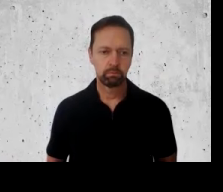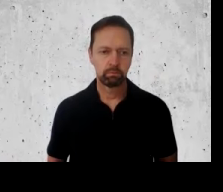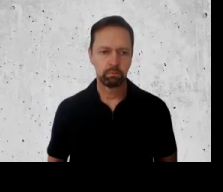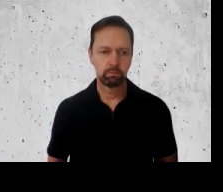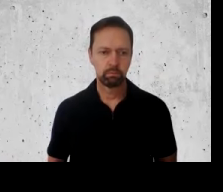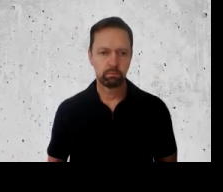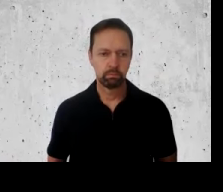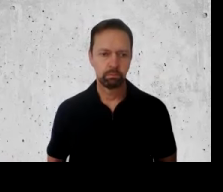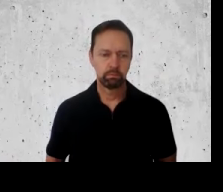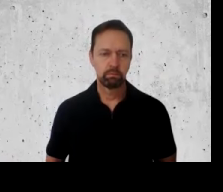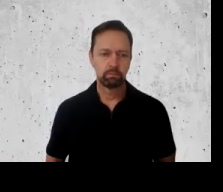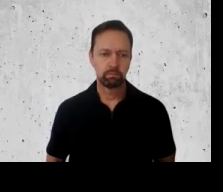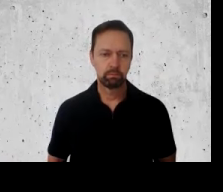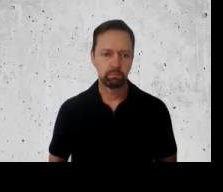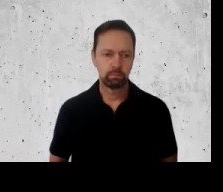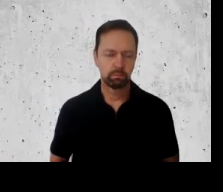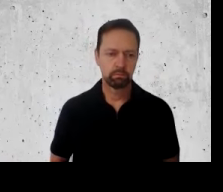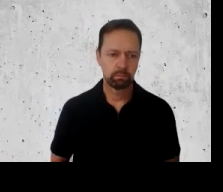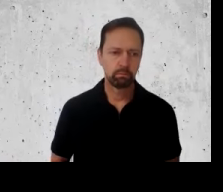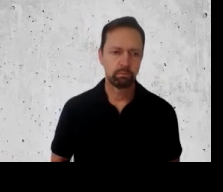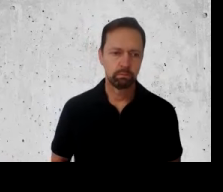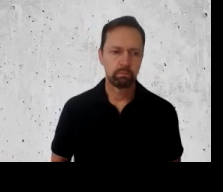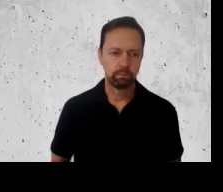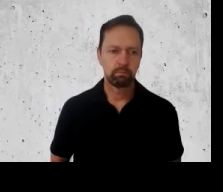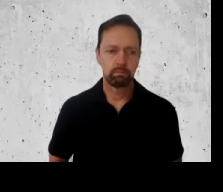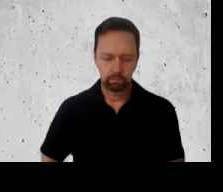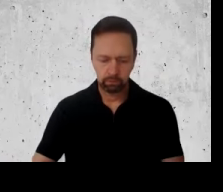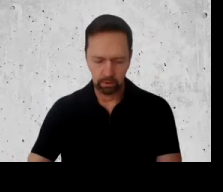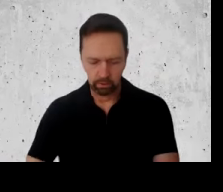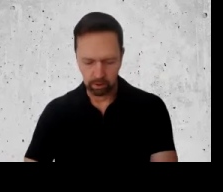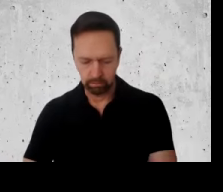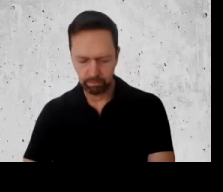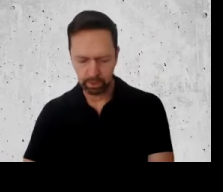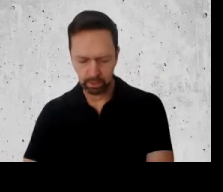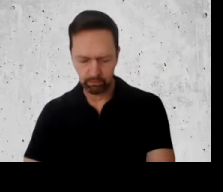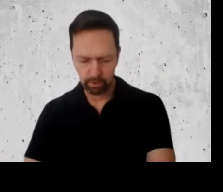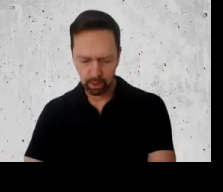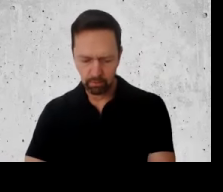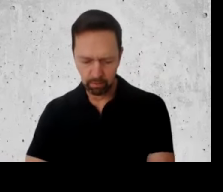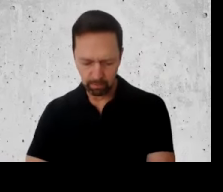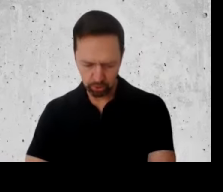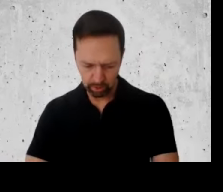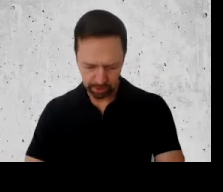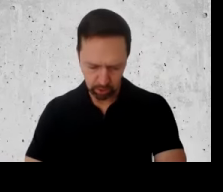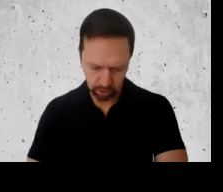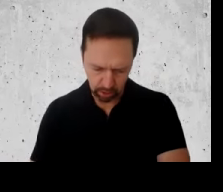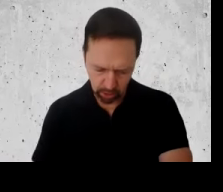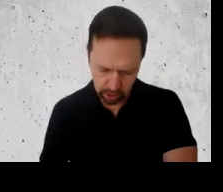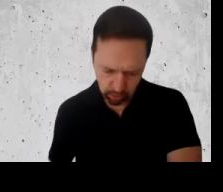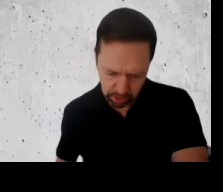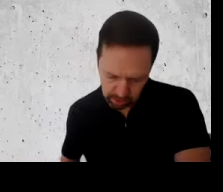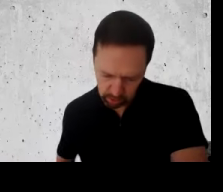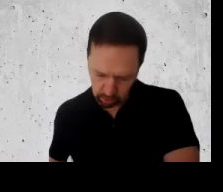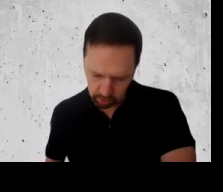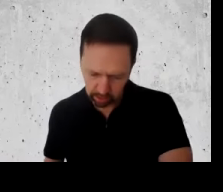macro novo keynesiana. Tô trabalhando com o professor Joaquim. Ok. Ok, obrigado. E vamos mais uma pessoa ainda